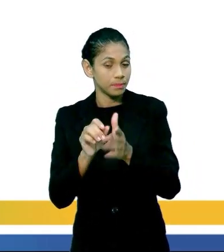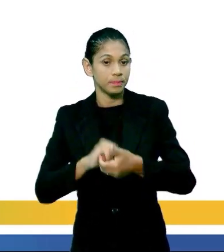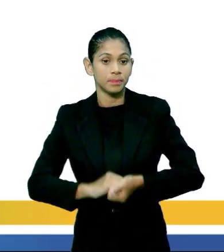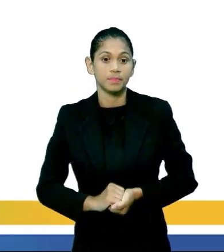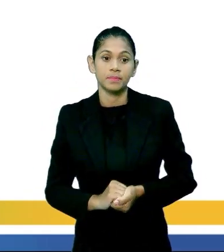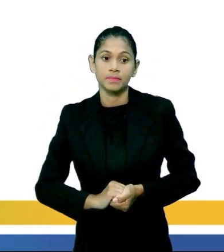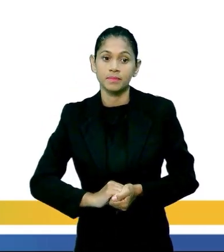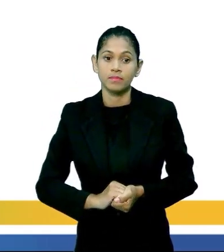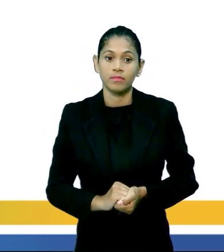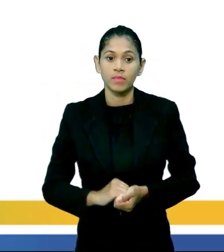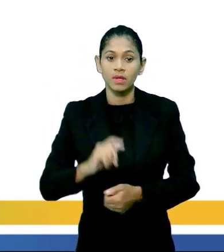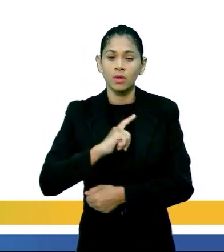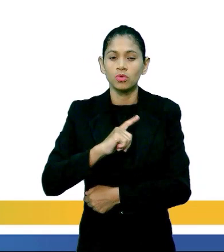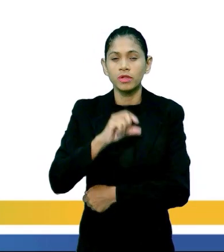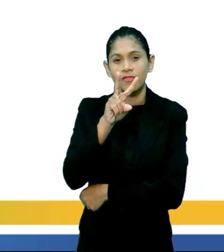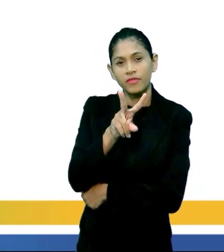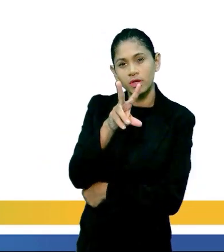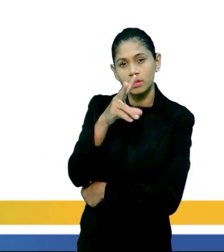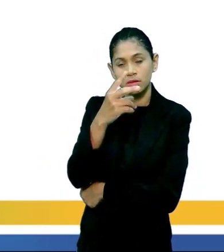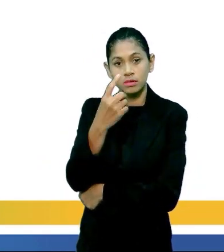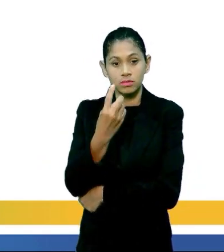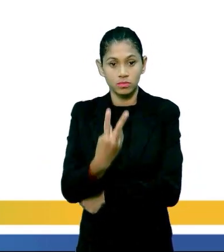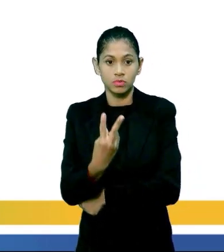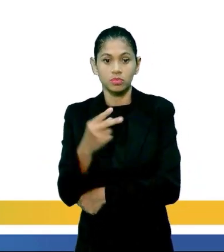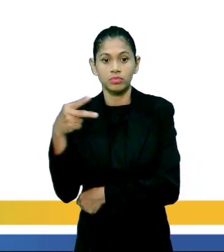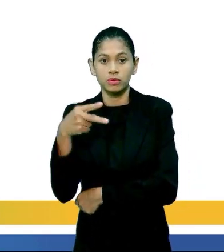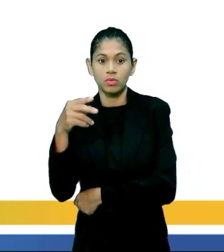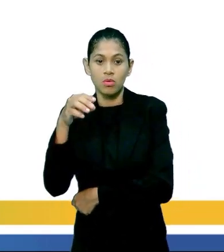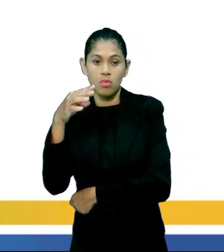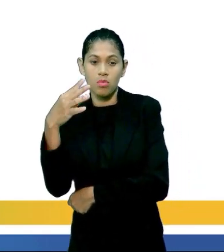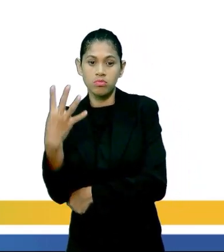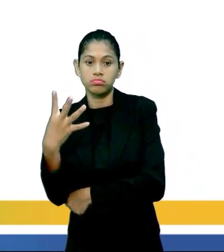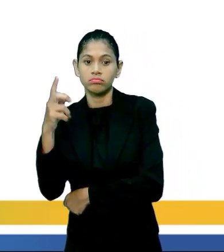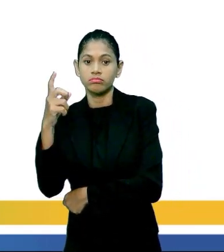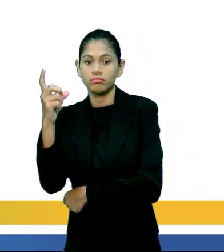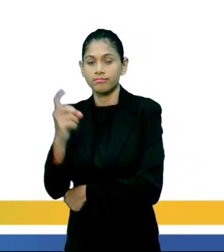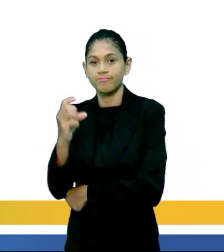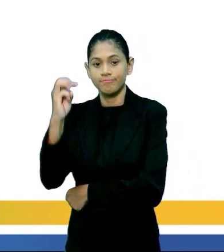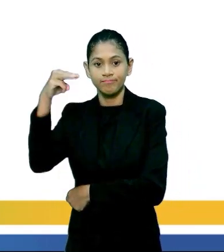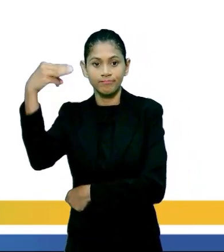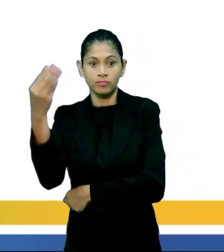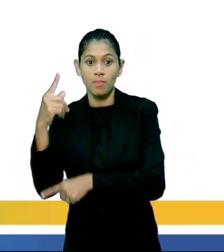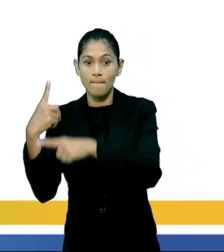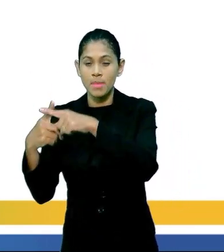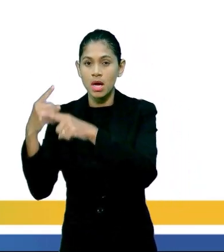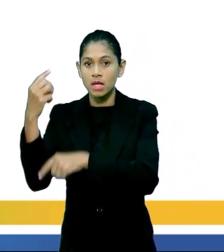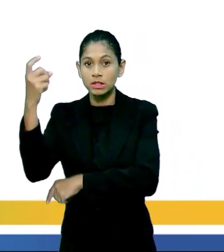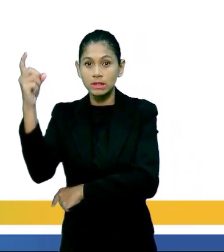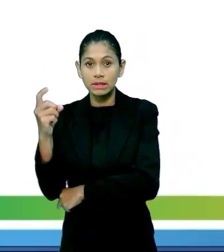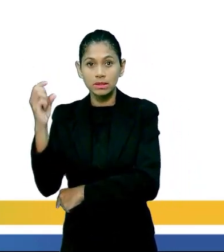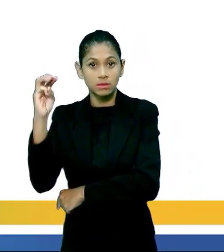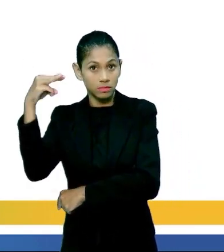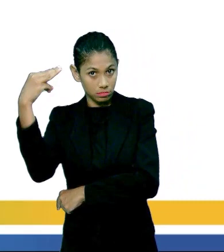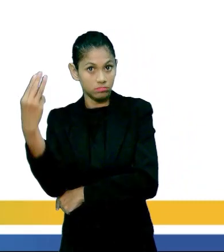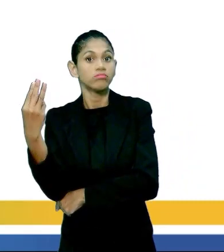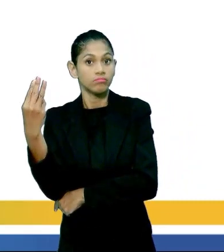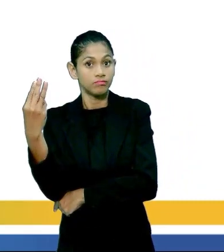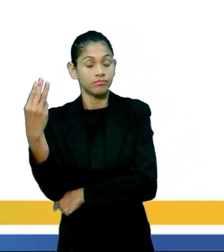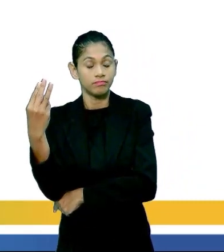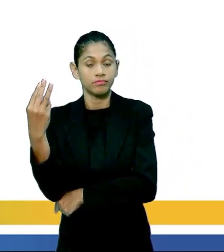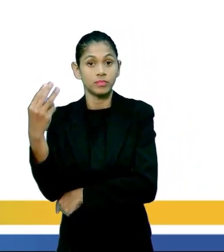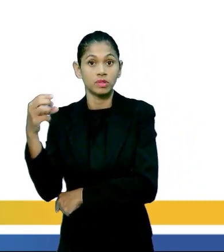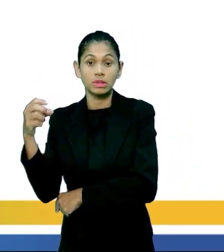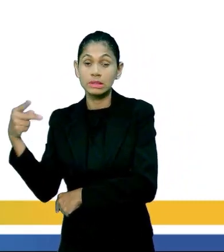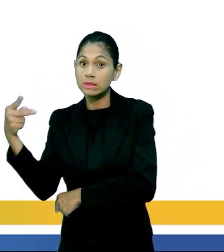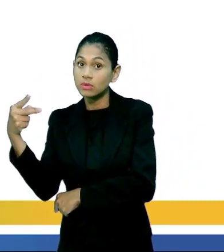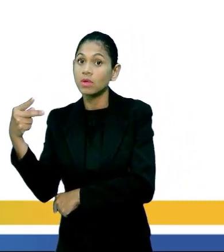nós temos x ao cubo, somando 5x ao cubo, ok? Vamos lá.